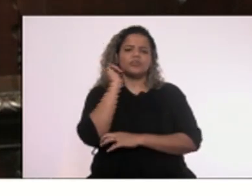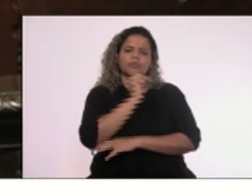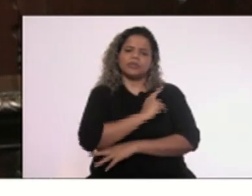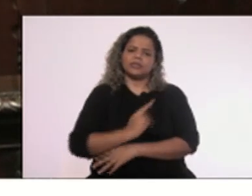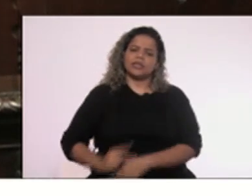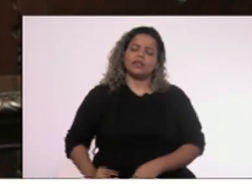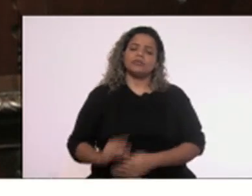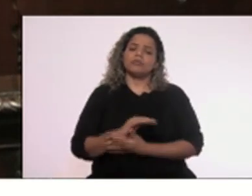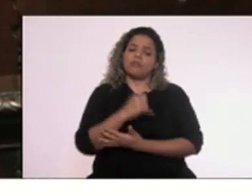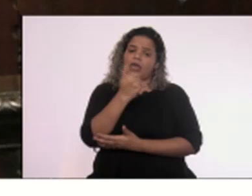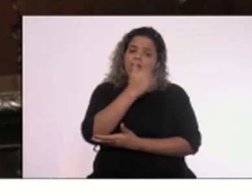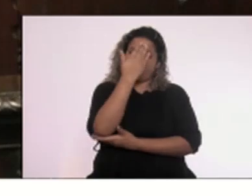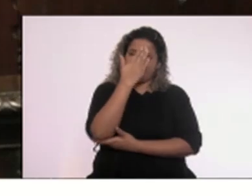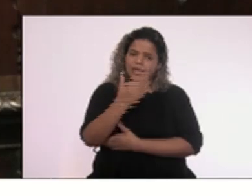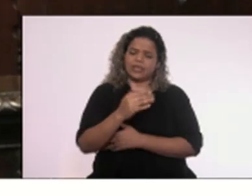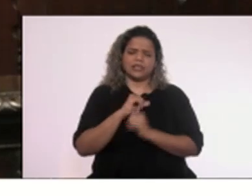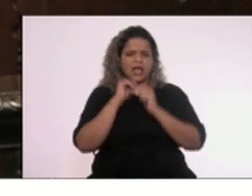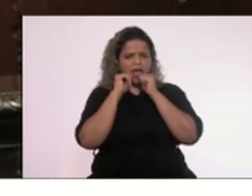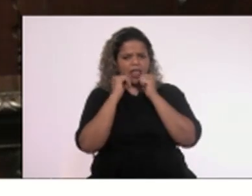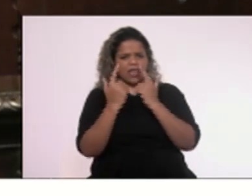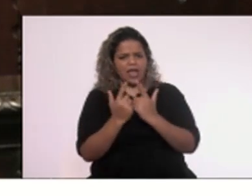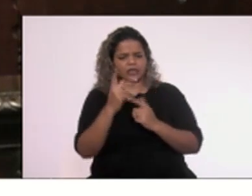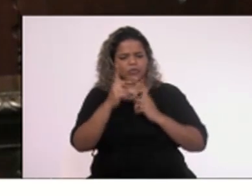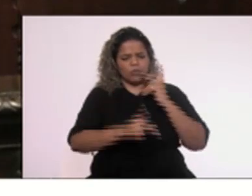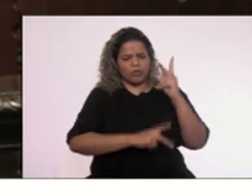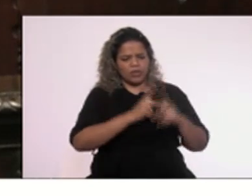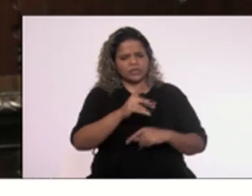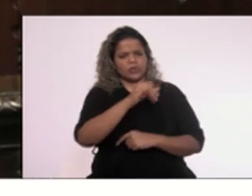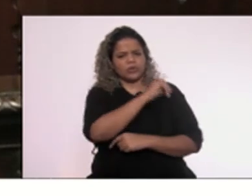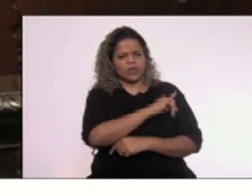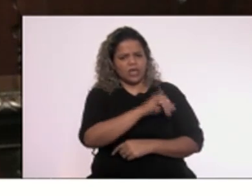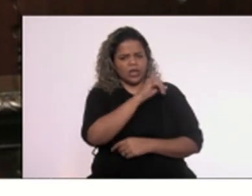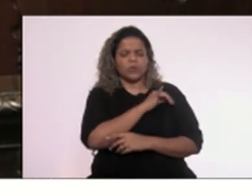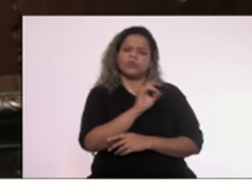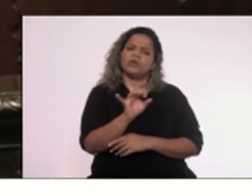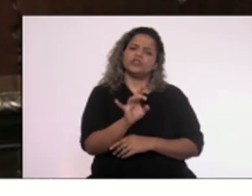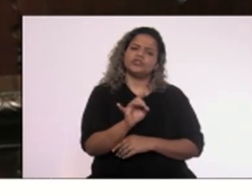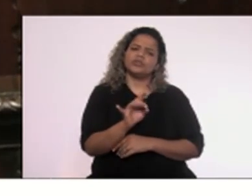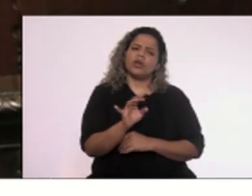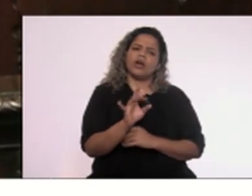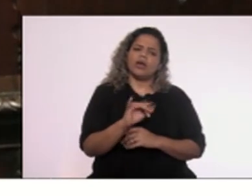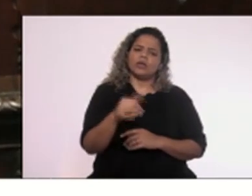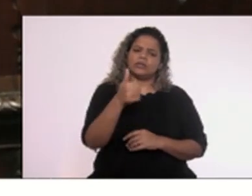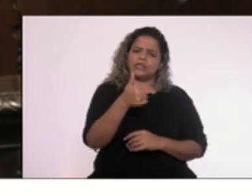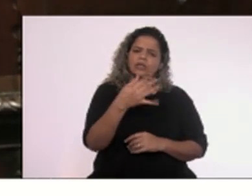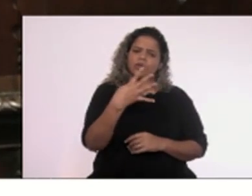Primeiro, para agradecer essa casa, a população do estado do Rio de Janeiro, não só os